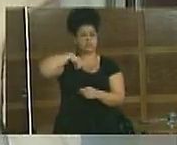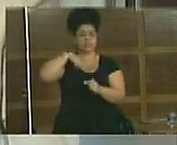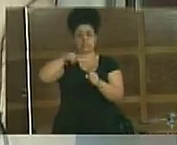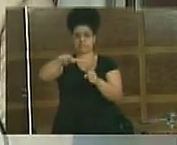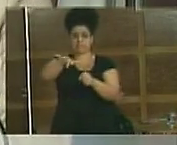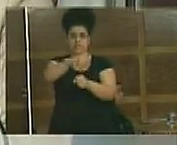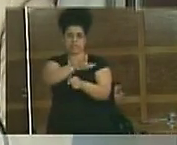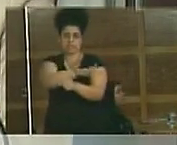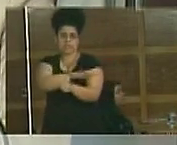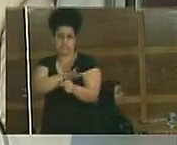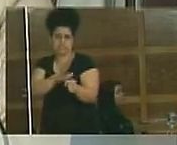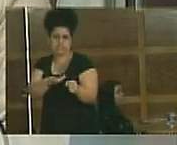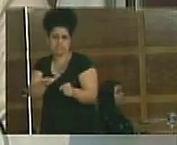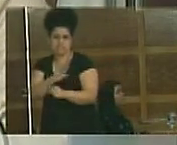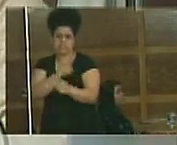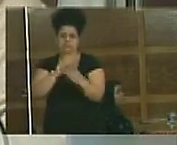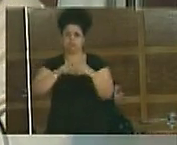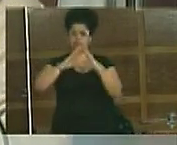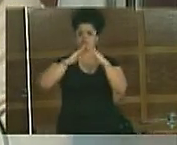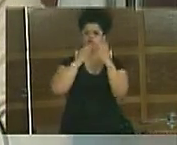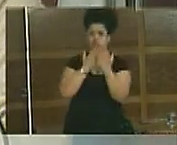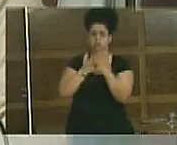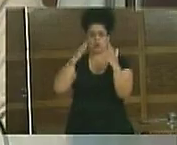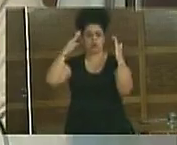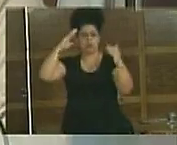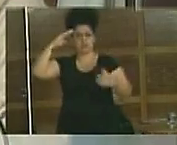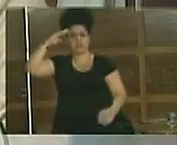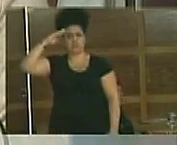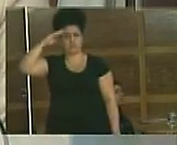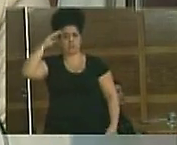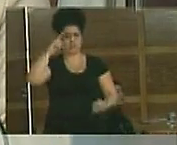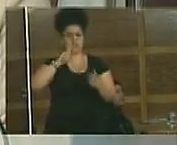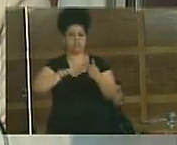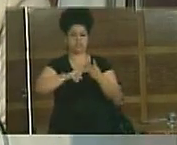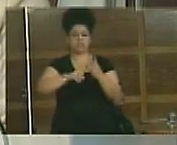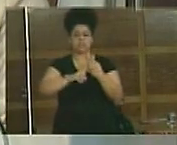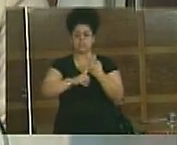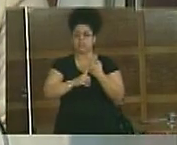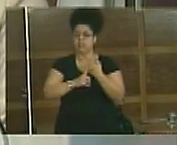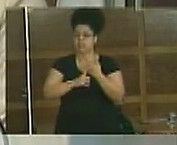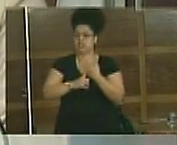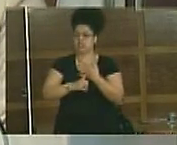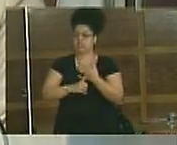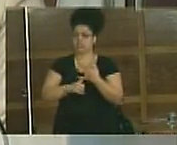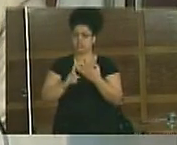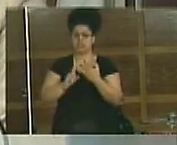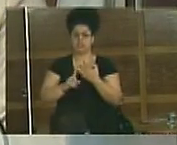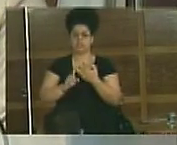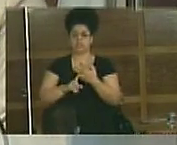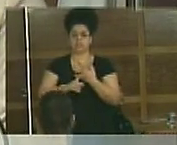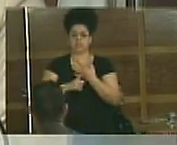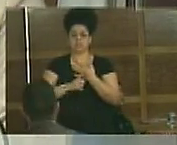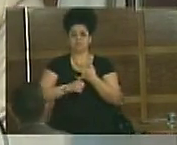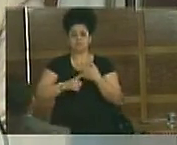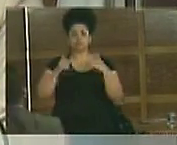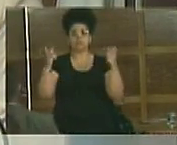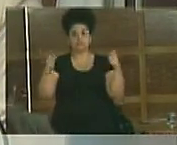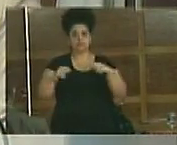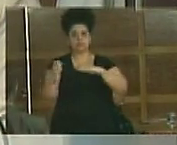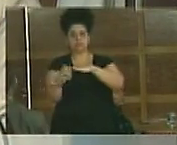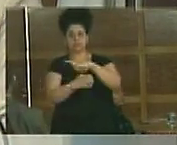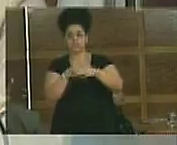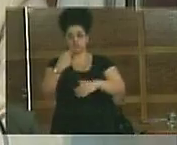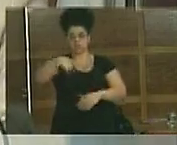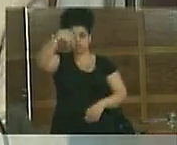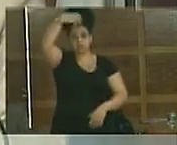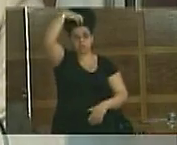a questão naval, que tem espaço para a gente trazer indústria para cá. Olha o tamanho de Paraty, olha o tamanho de Itaguaí, olha o tamanho de Angra dos Reis.